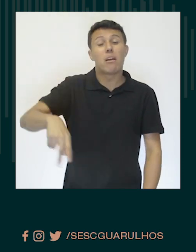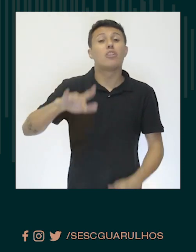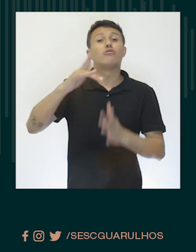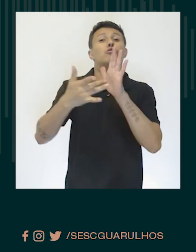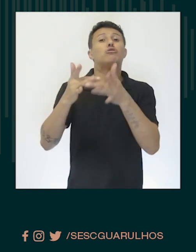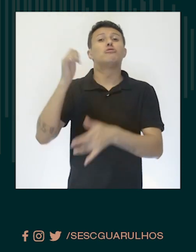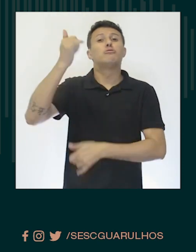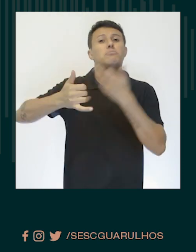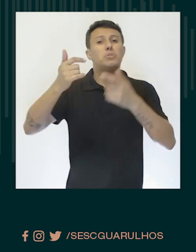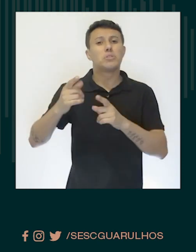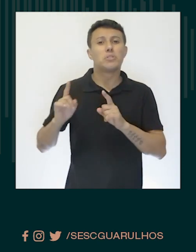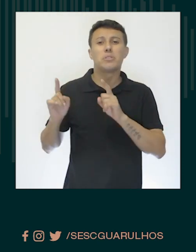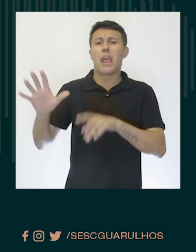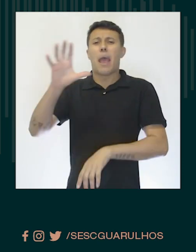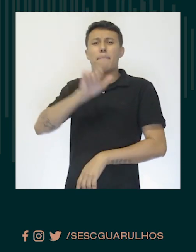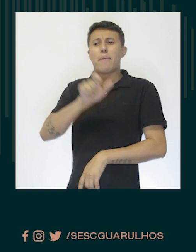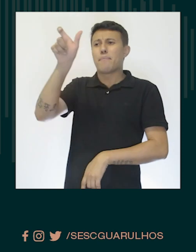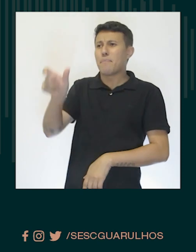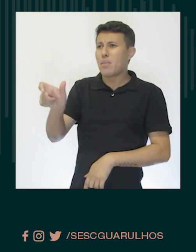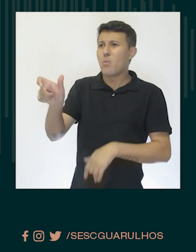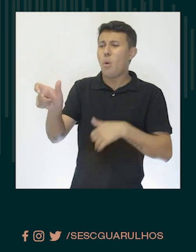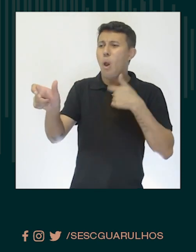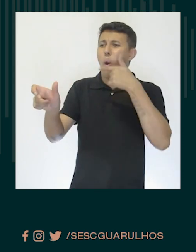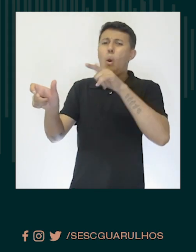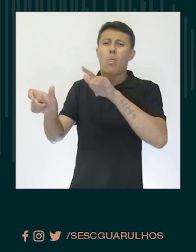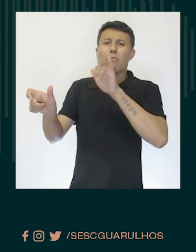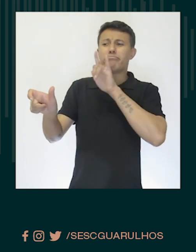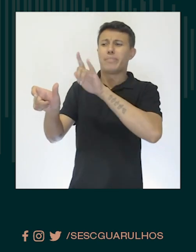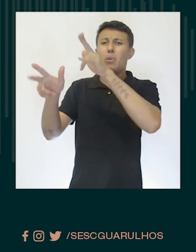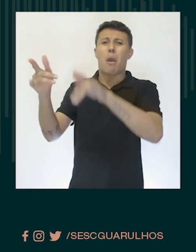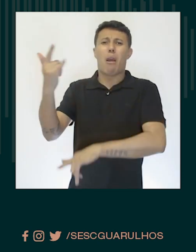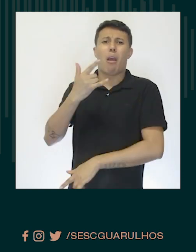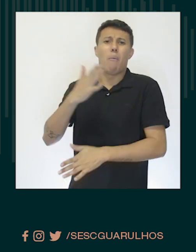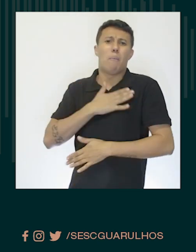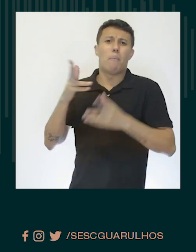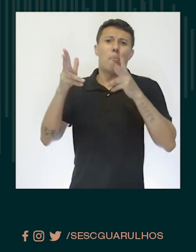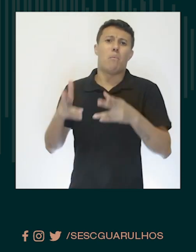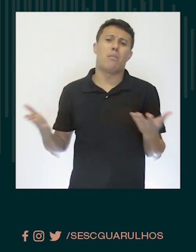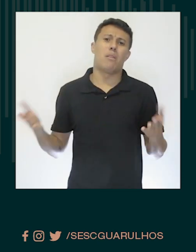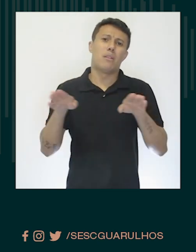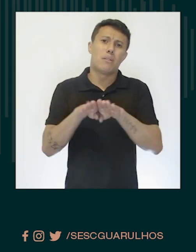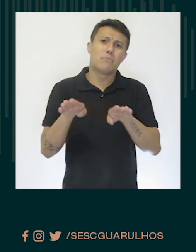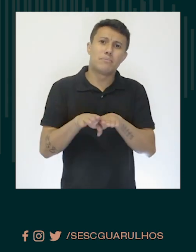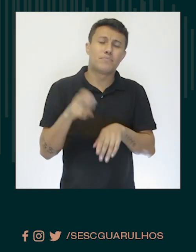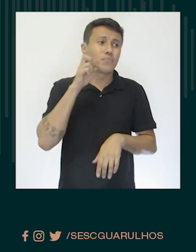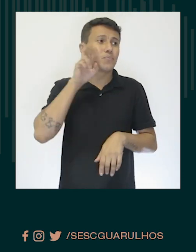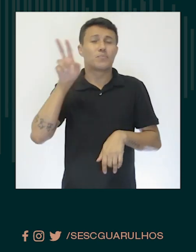mano. Tem uma parte de gente precisando de alguma coisa, a gente sempre tem alguma coisa sobrando. Olha pro seu lado, fortalece quem tá precisando.